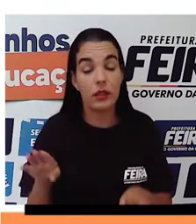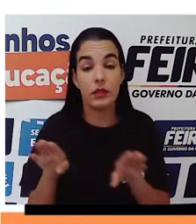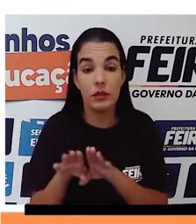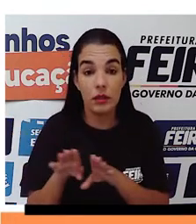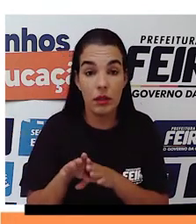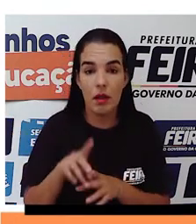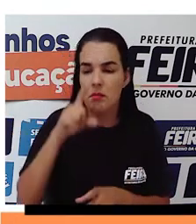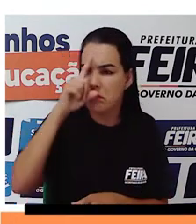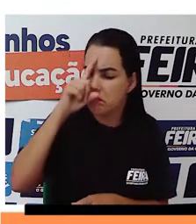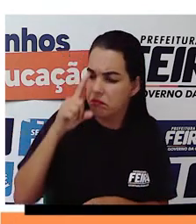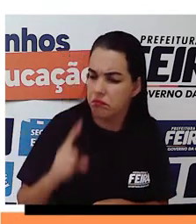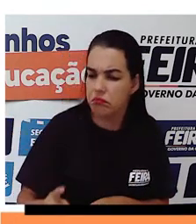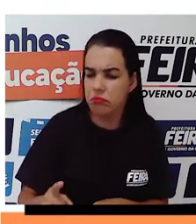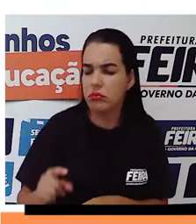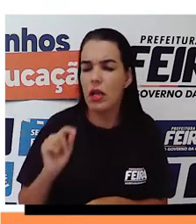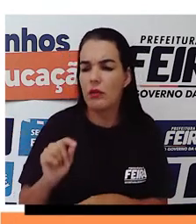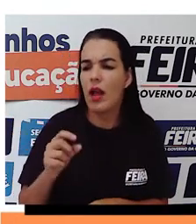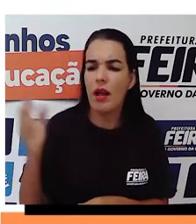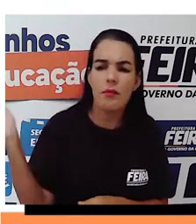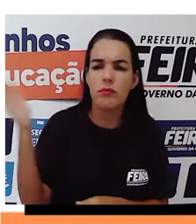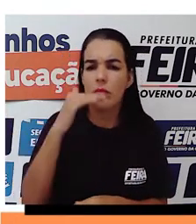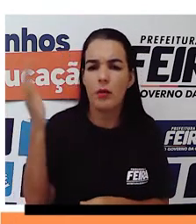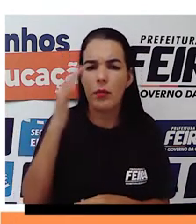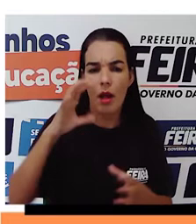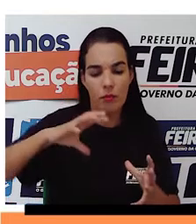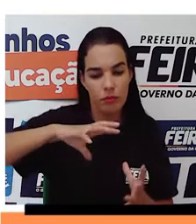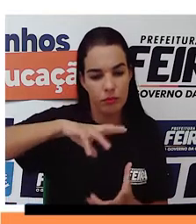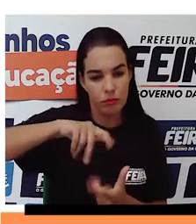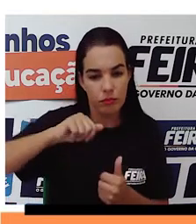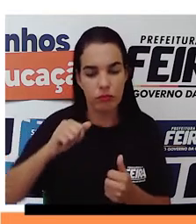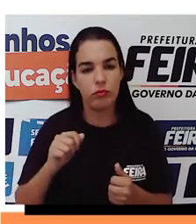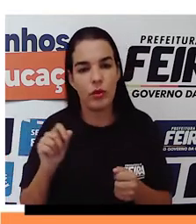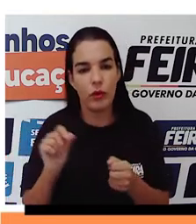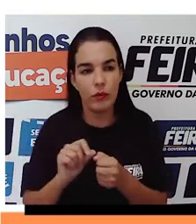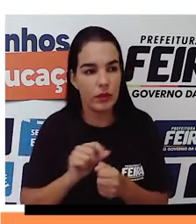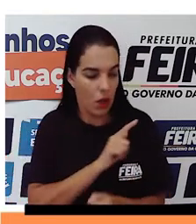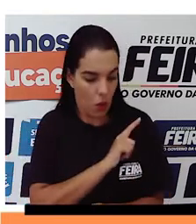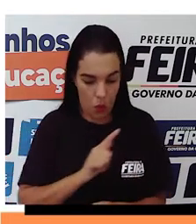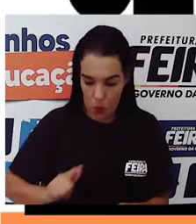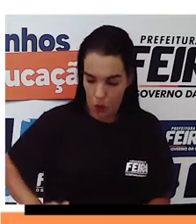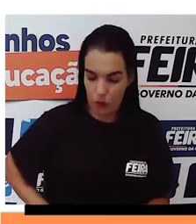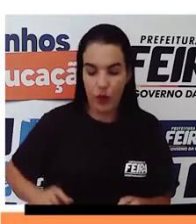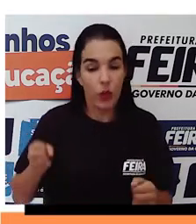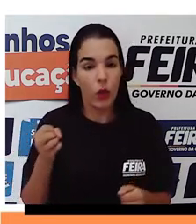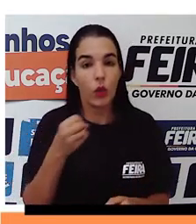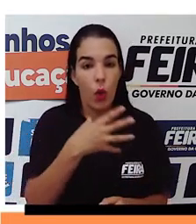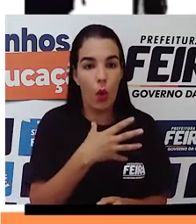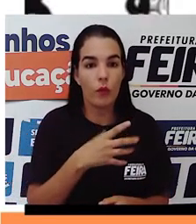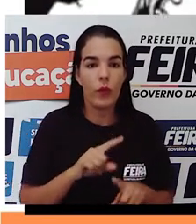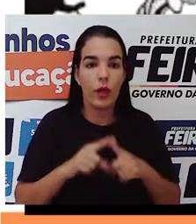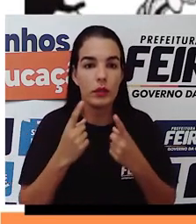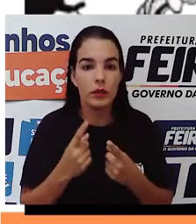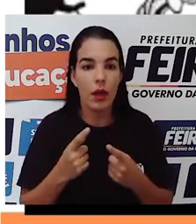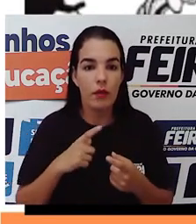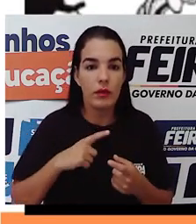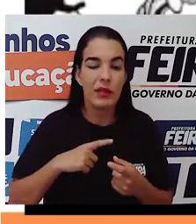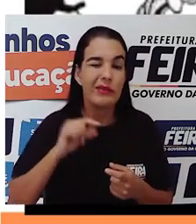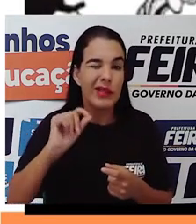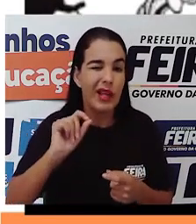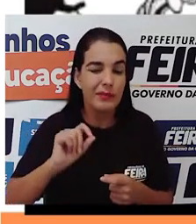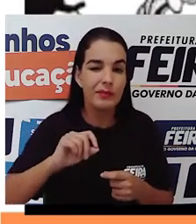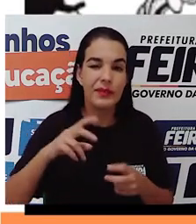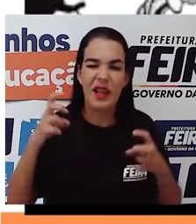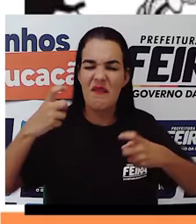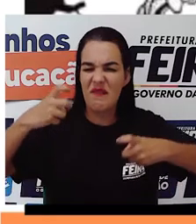as autoridades locais e formaram um novo governo. O governo reprimiu o movimento com muita violência.